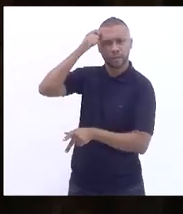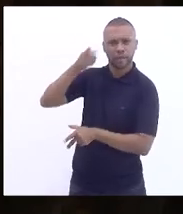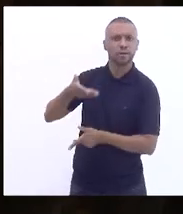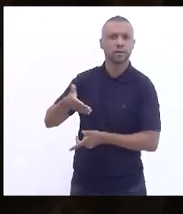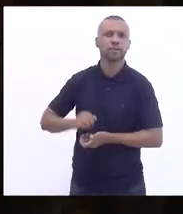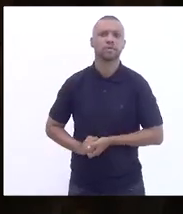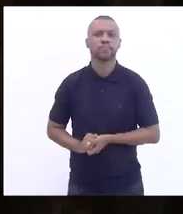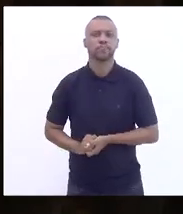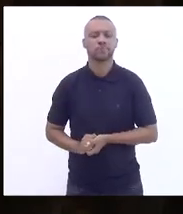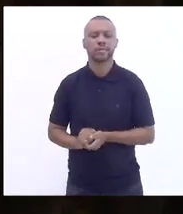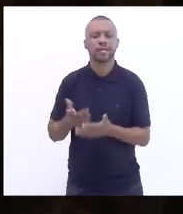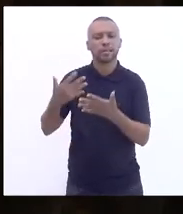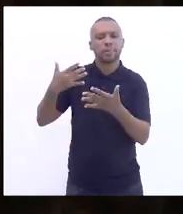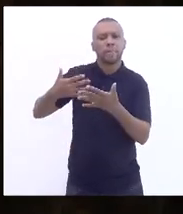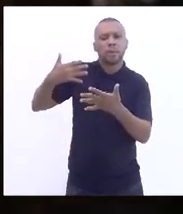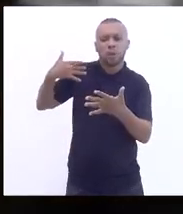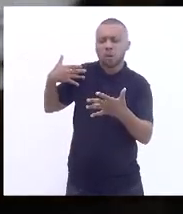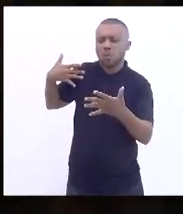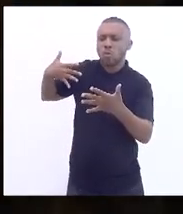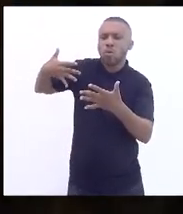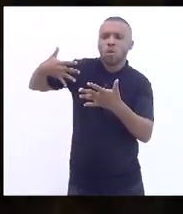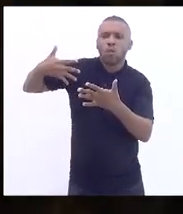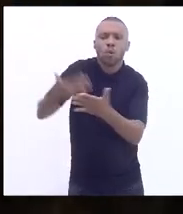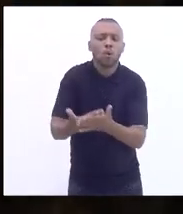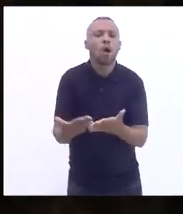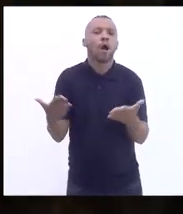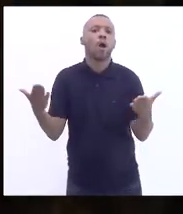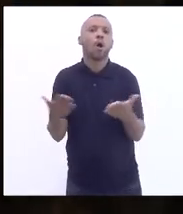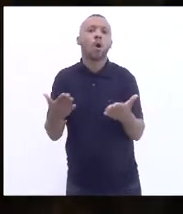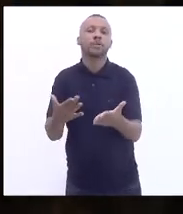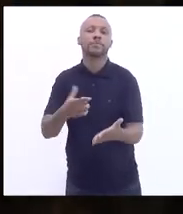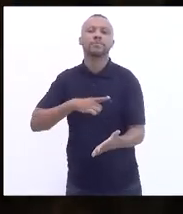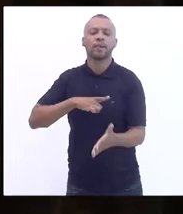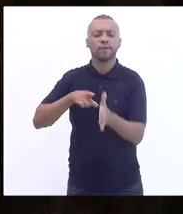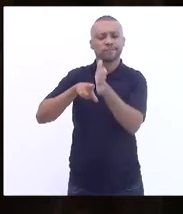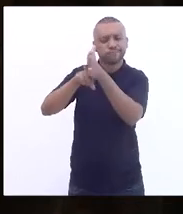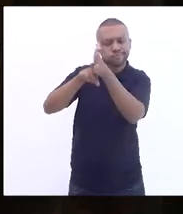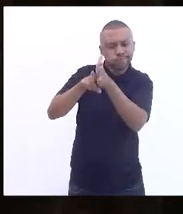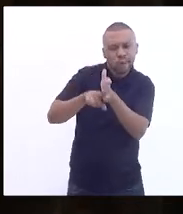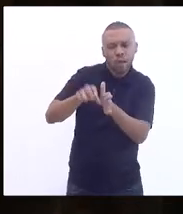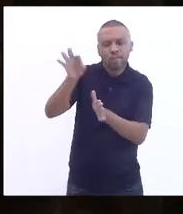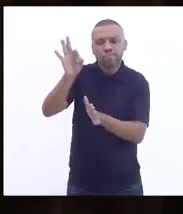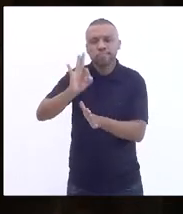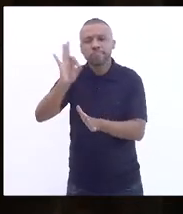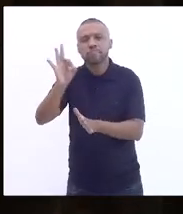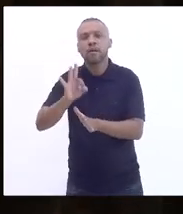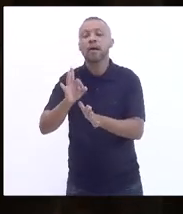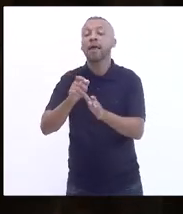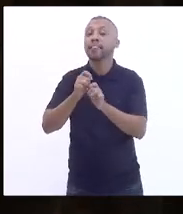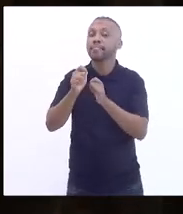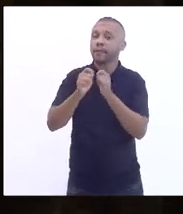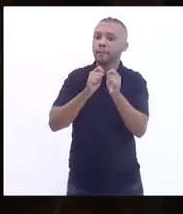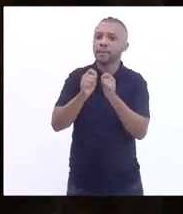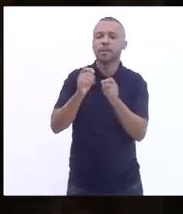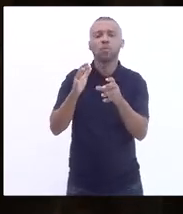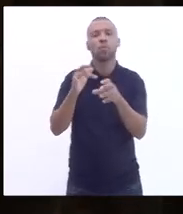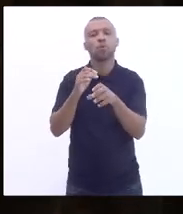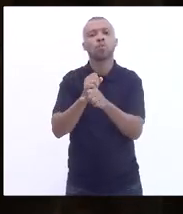e de lá para cá a gente teve aí nos dado sair da Imprensa 590